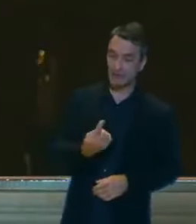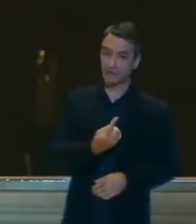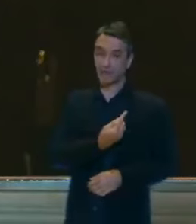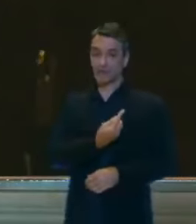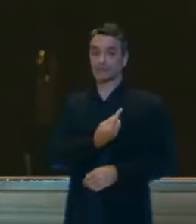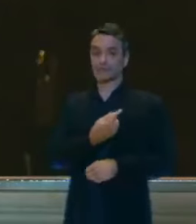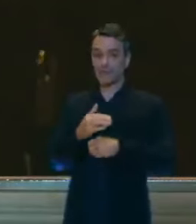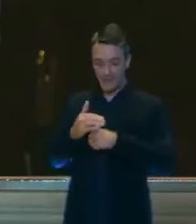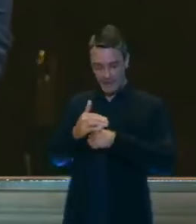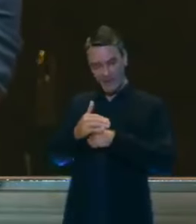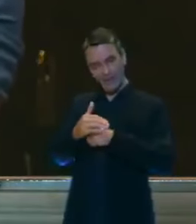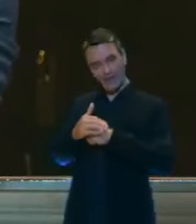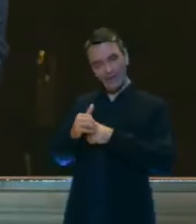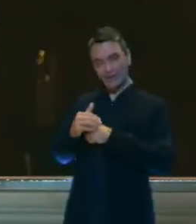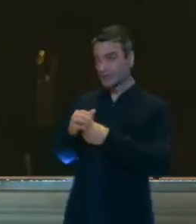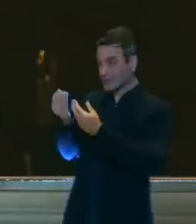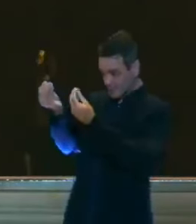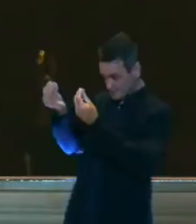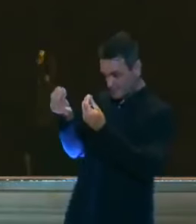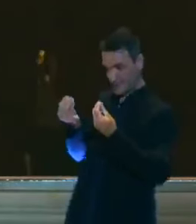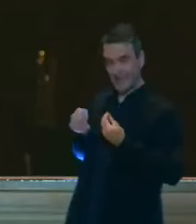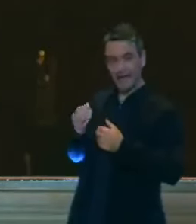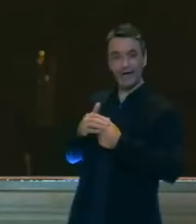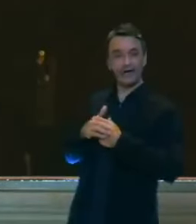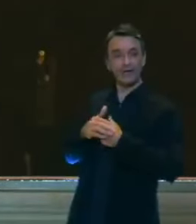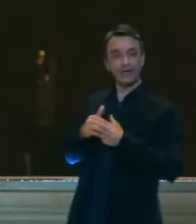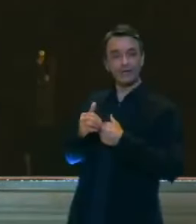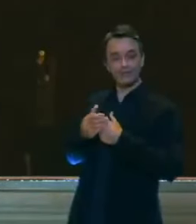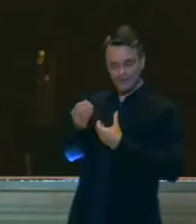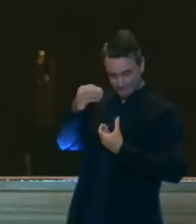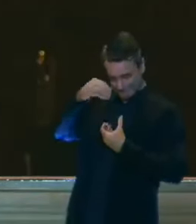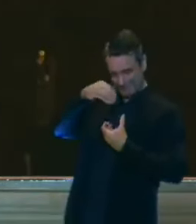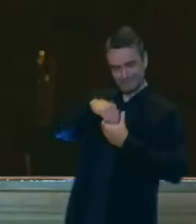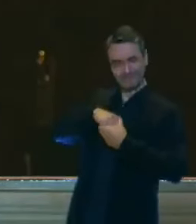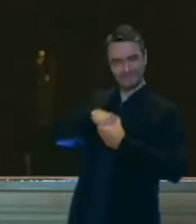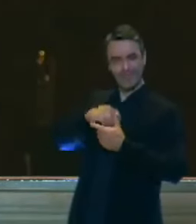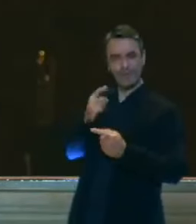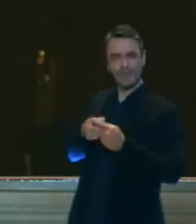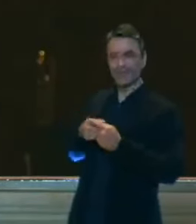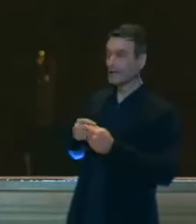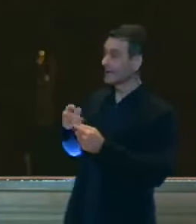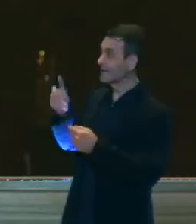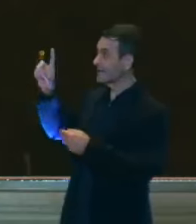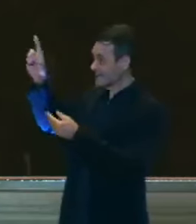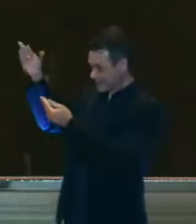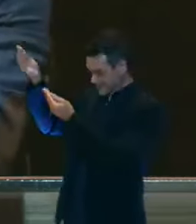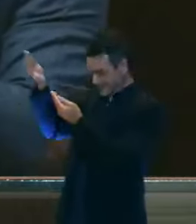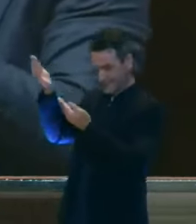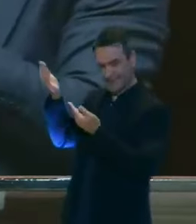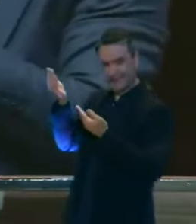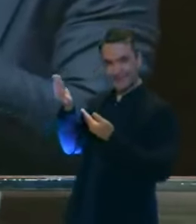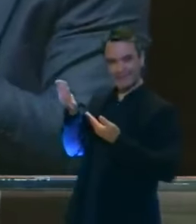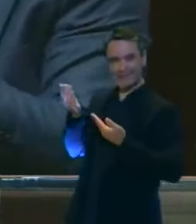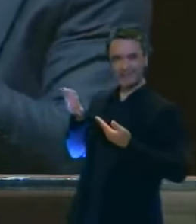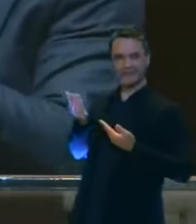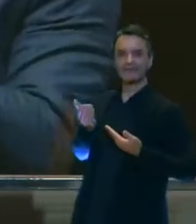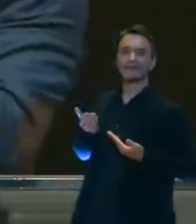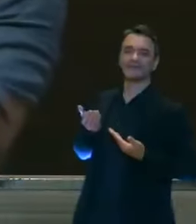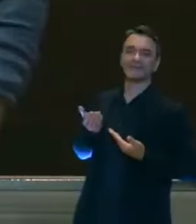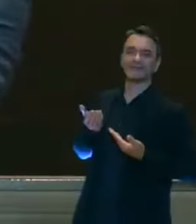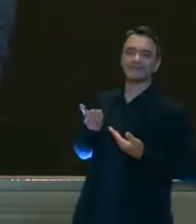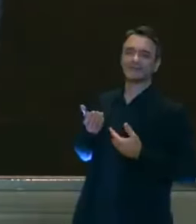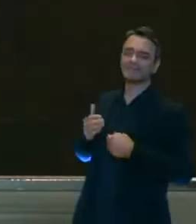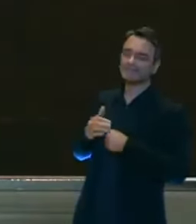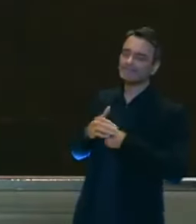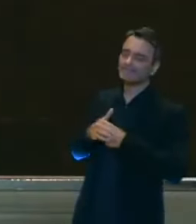alma cansada é consolada quando a visitação de Deus acontece. E quando a gente começa